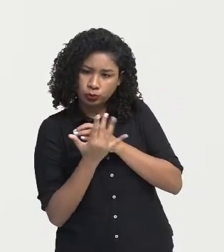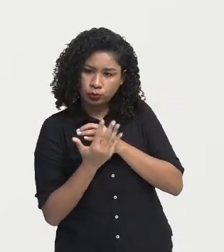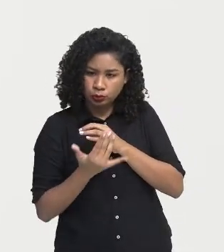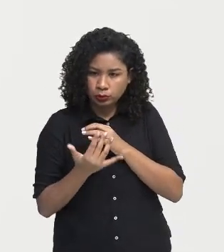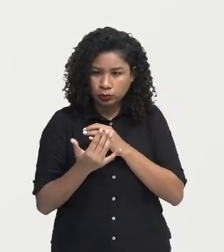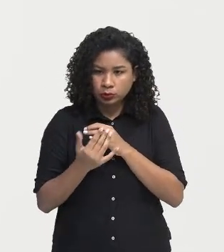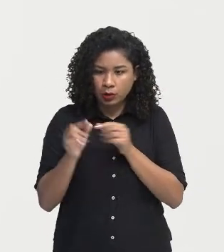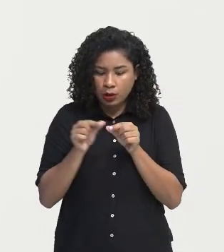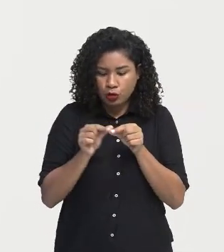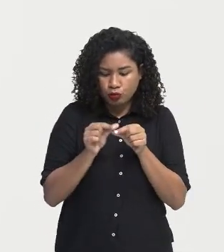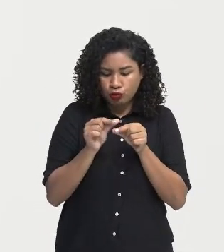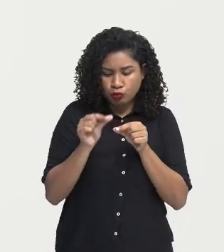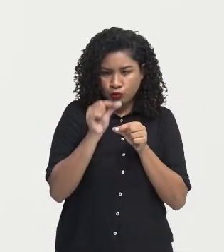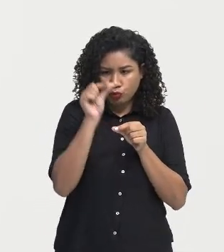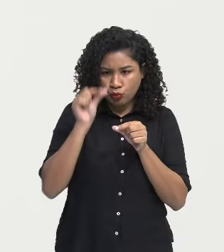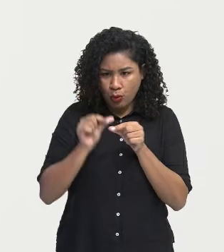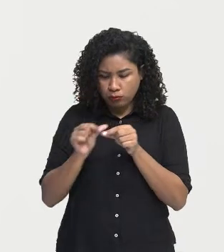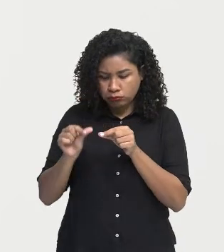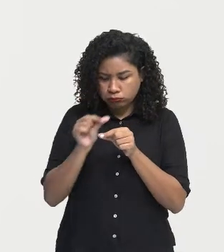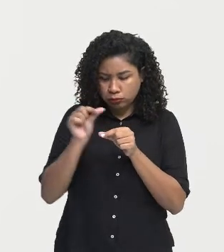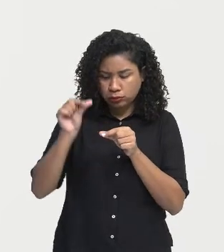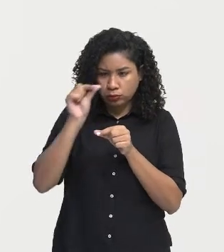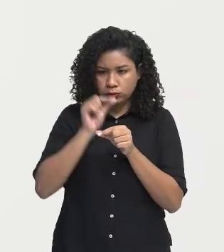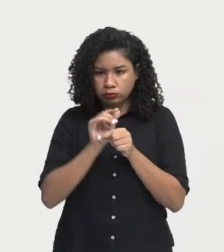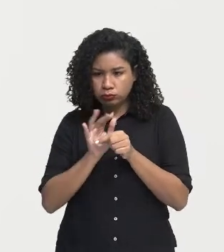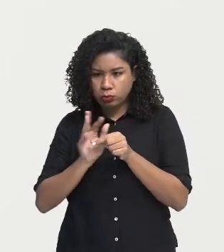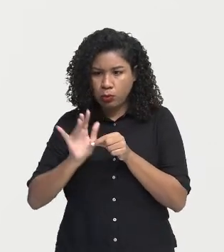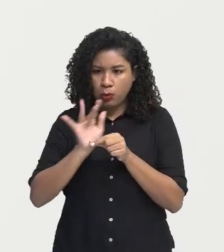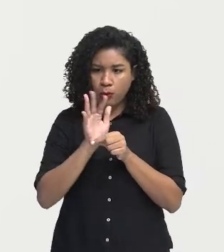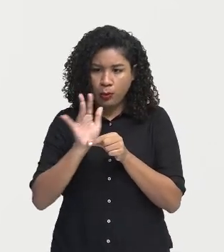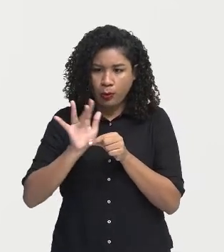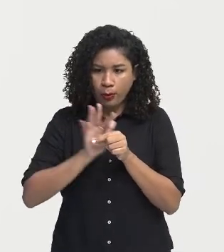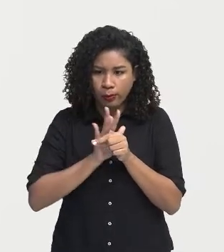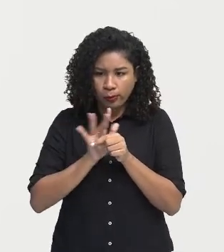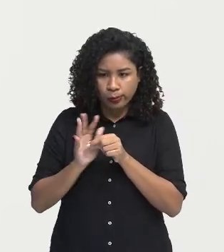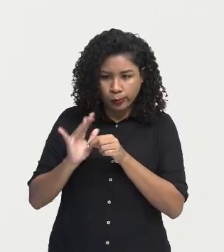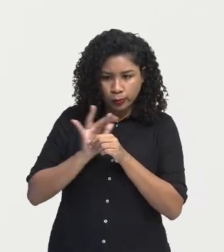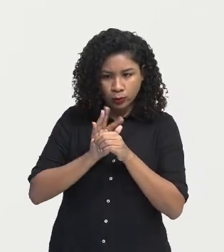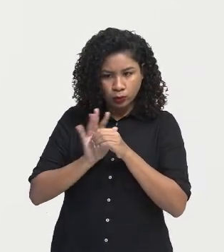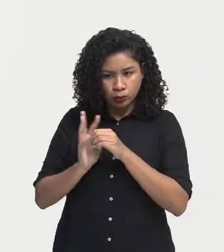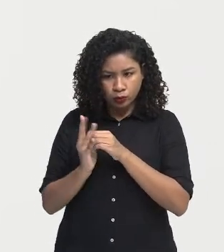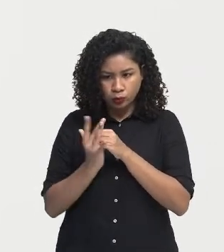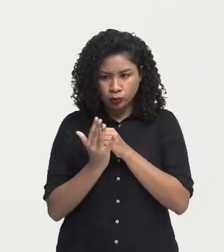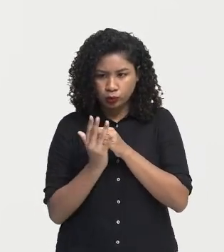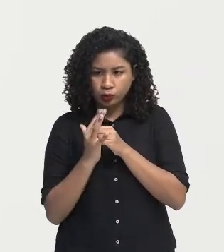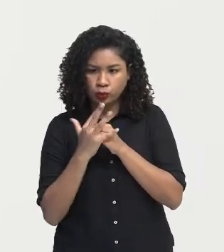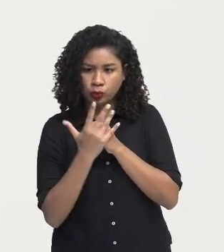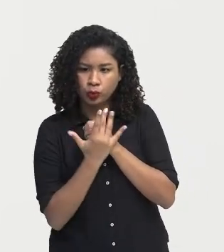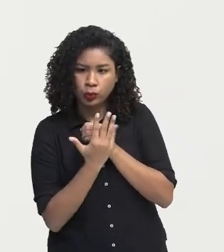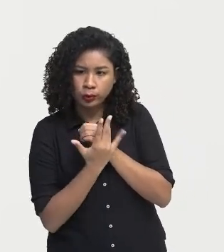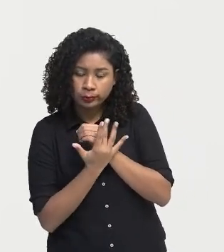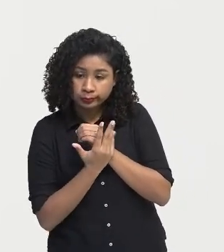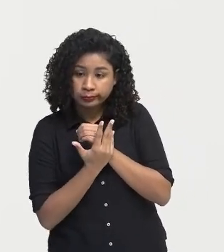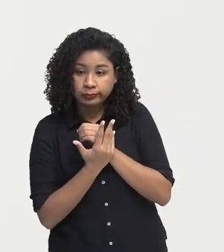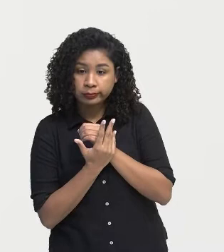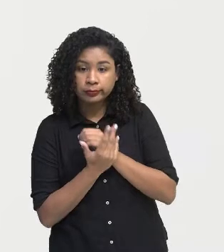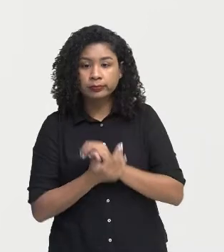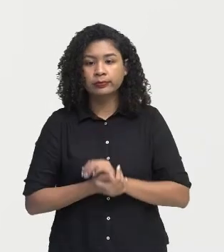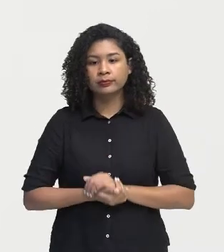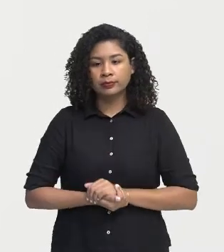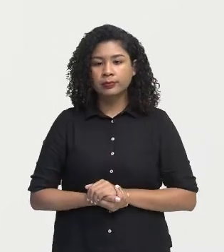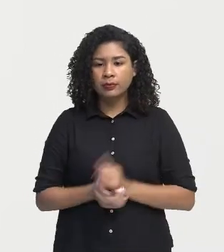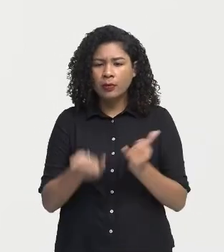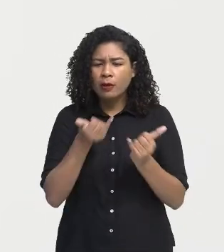estruturas filamentosas móveis que se protegem, que se projetam da superfície celular como se